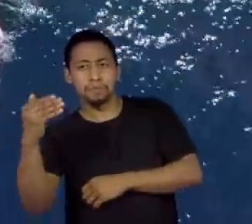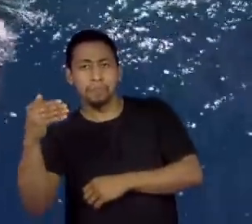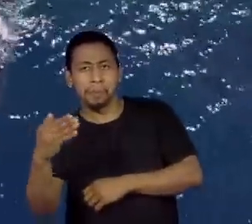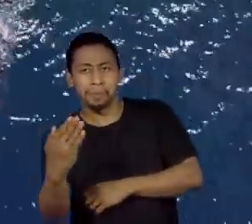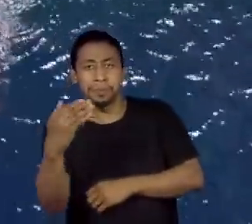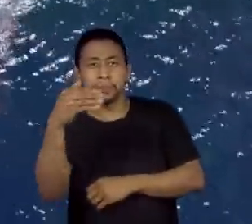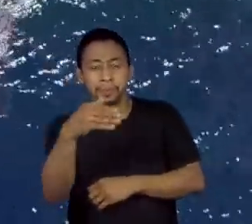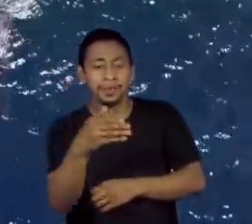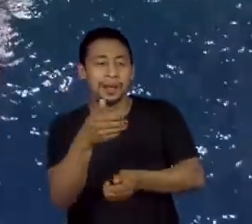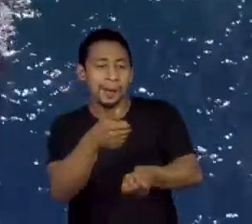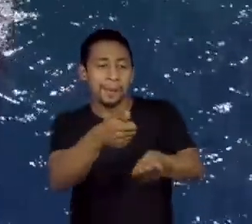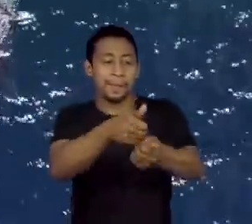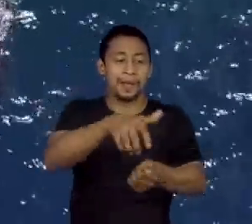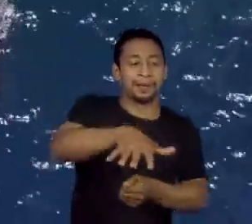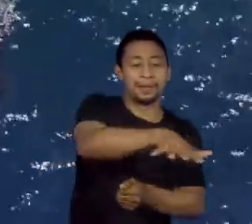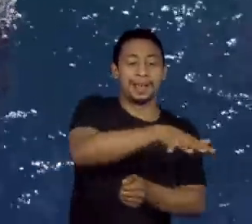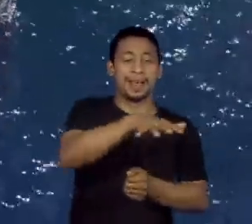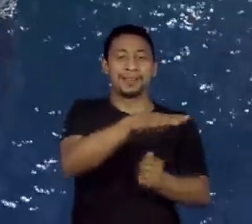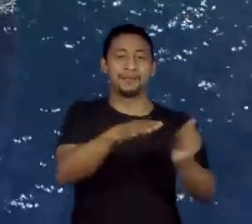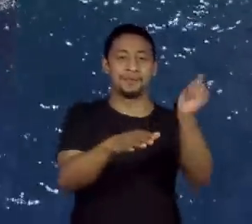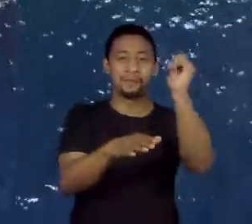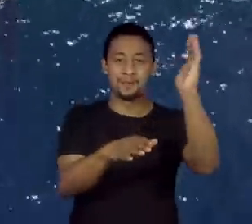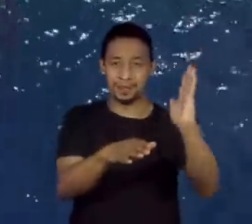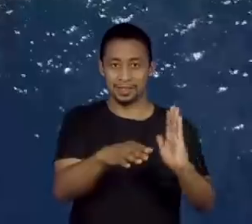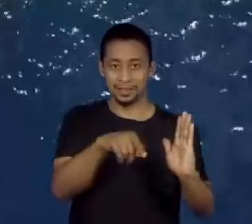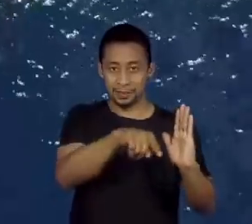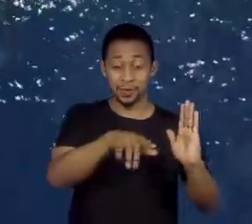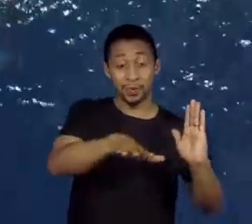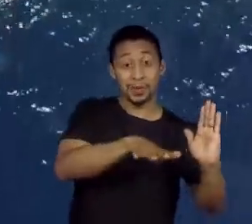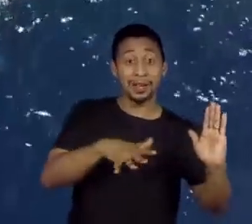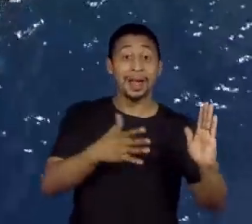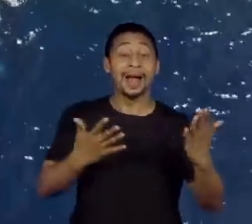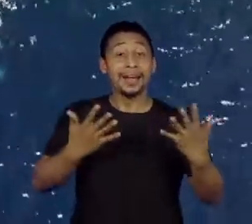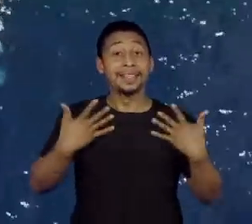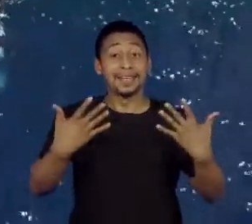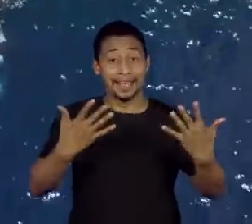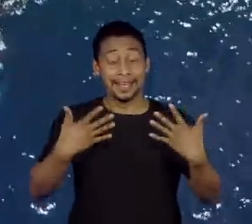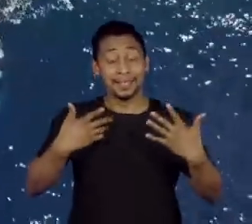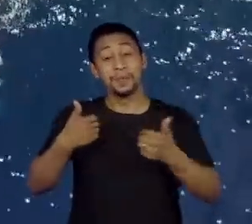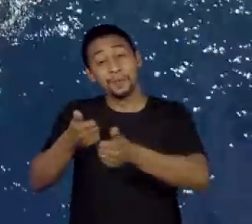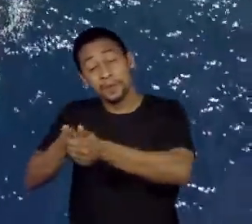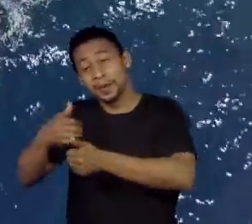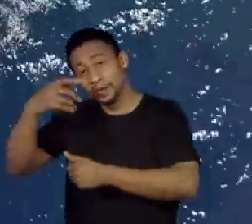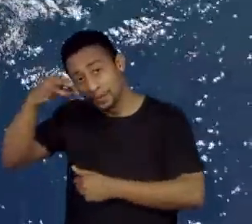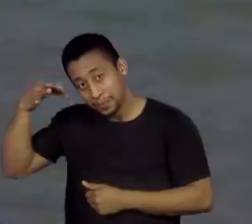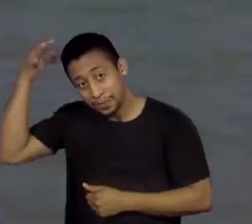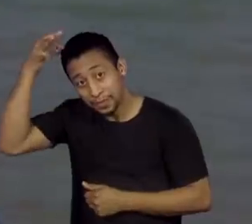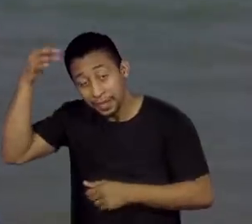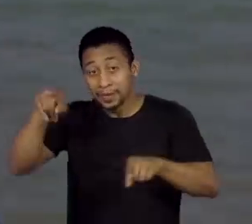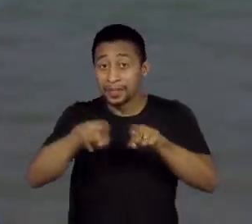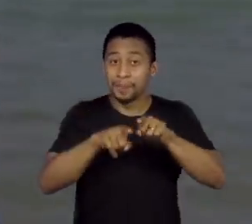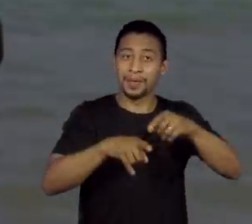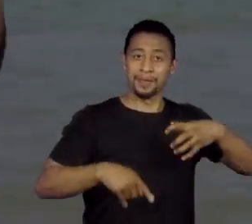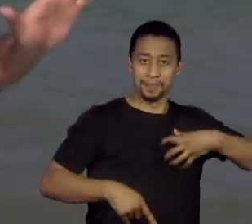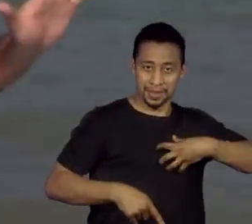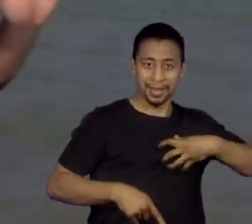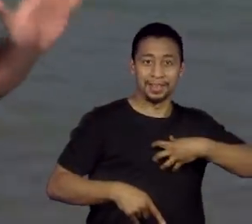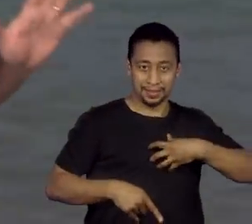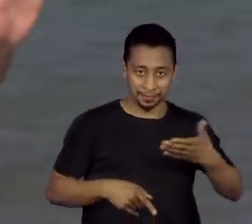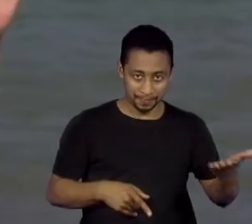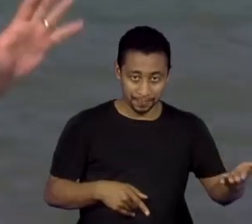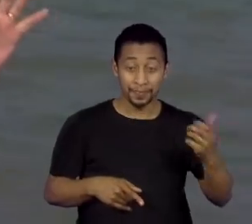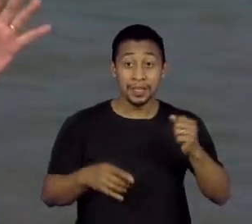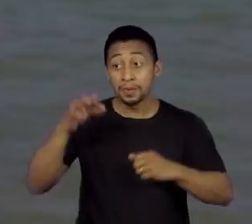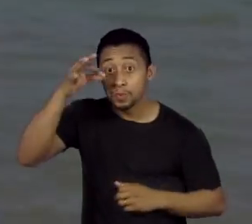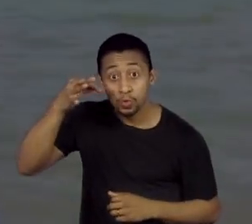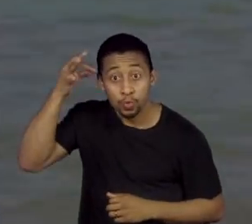litoral brasileiro, principalmente o litoral da Bahia e o litoral do Espírito Santo. O litoral do Espírito Santo é um verdadeiro berçário para